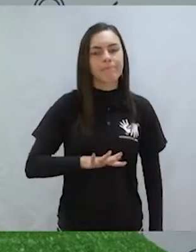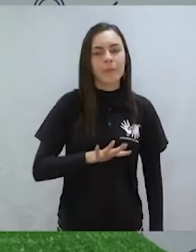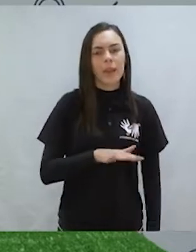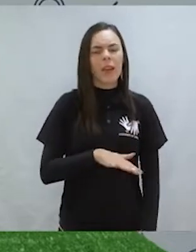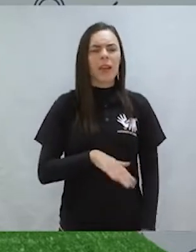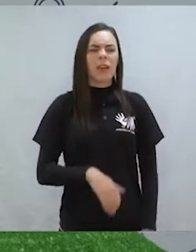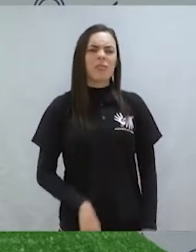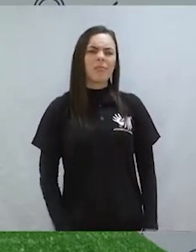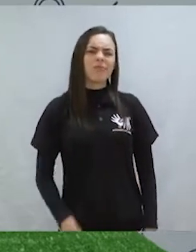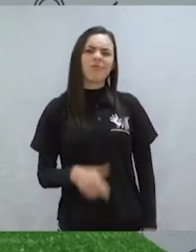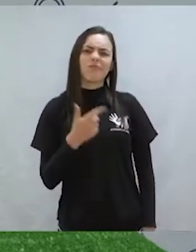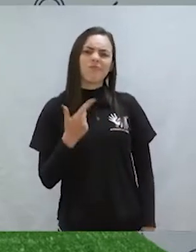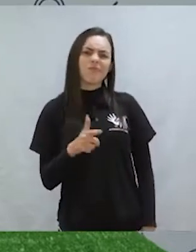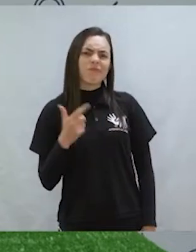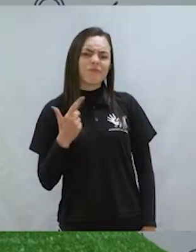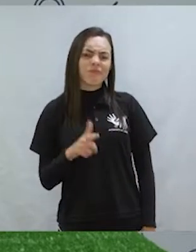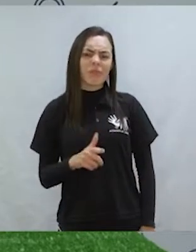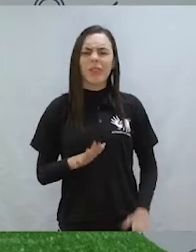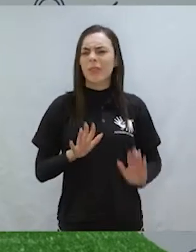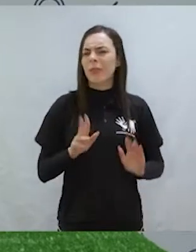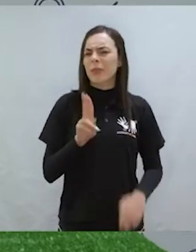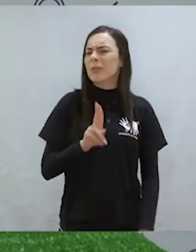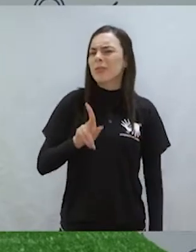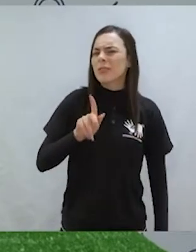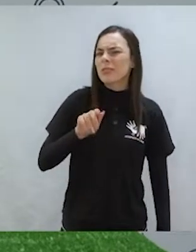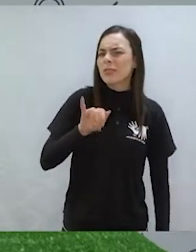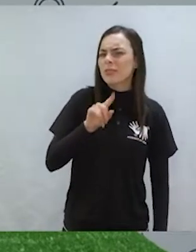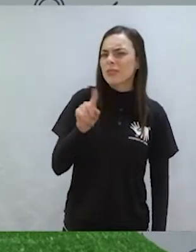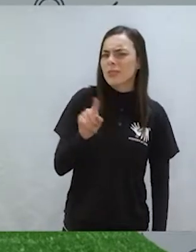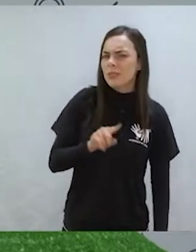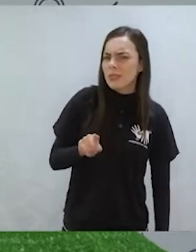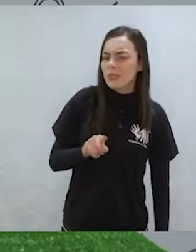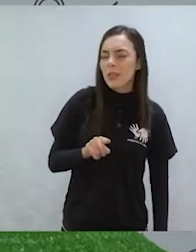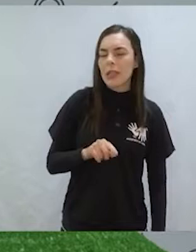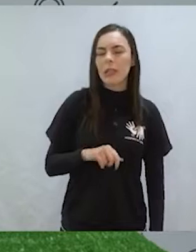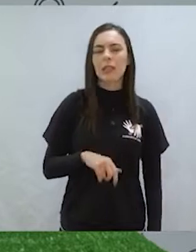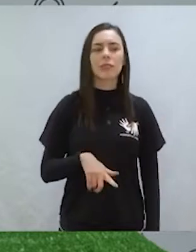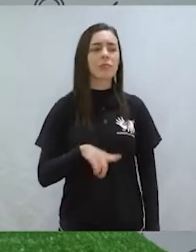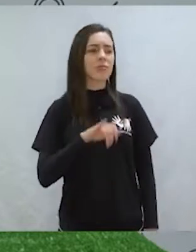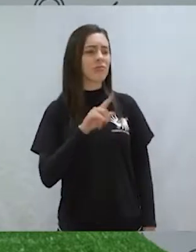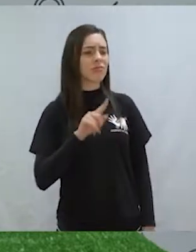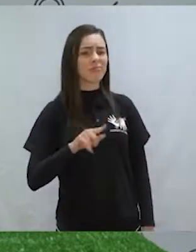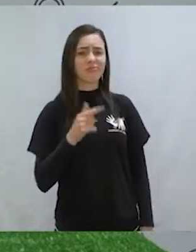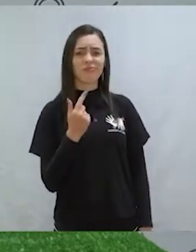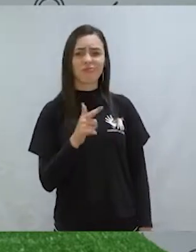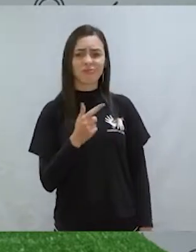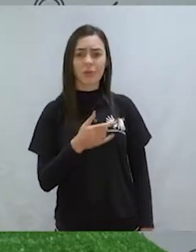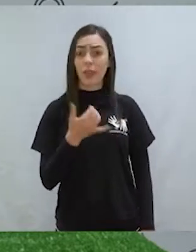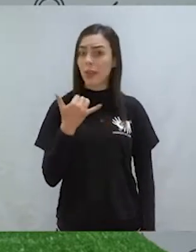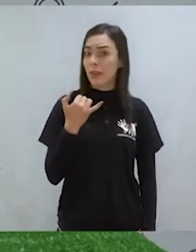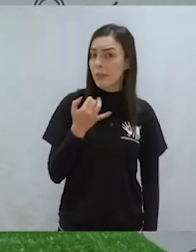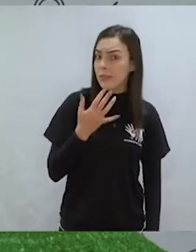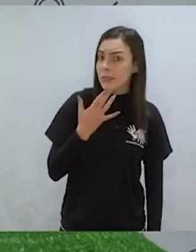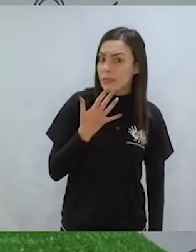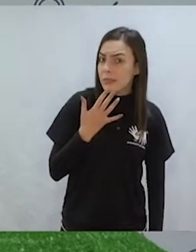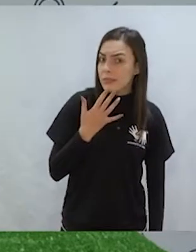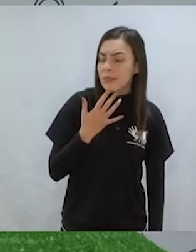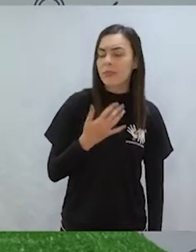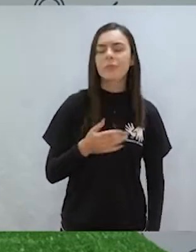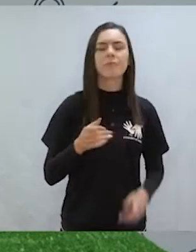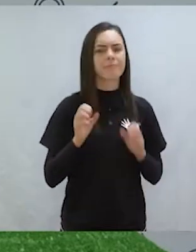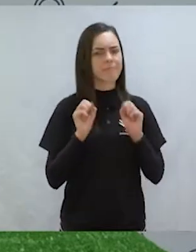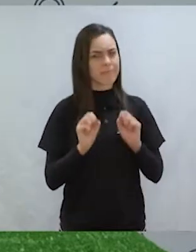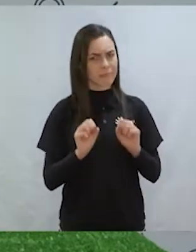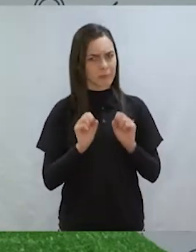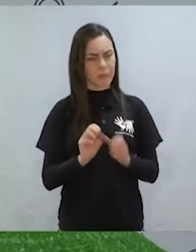não tenho lápis de cor. Põe no giz de cera. Ai, prof, eu também não tenho giz de cera. Tem canetinha? Também tá